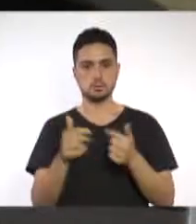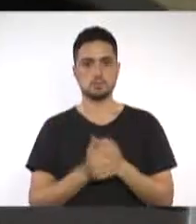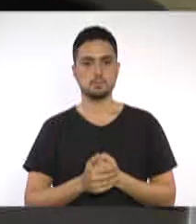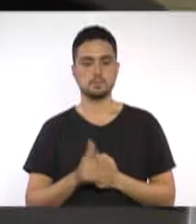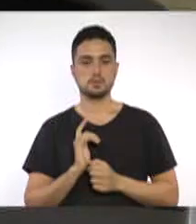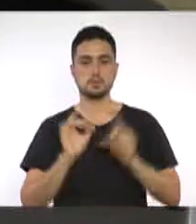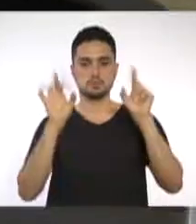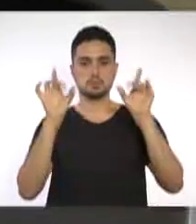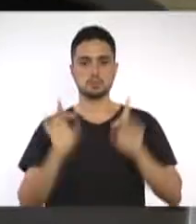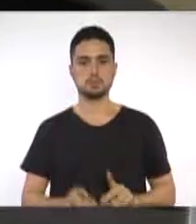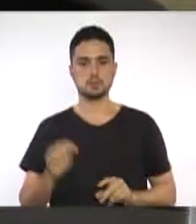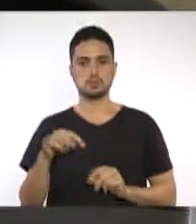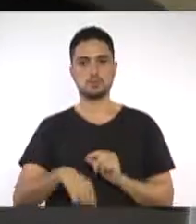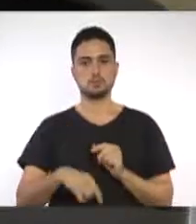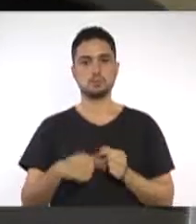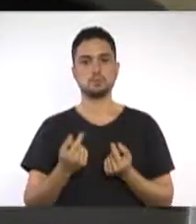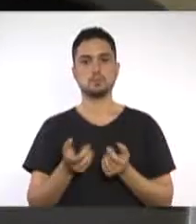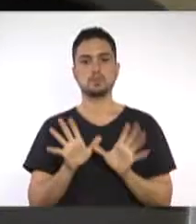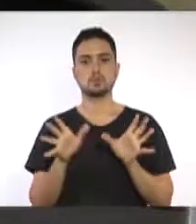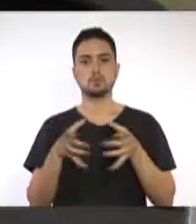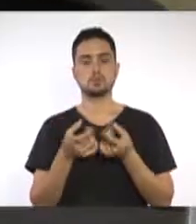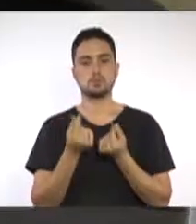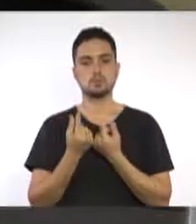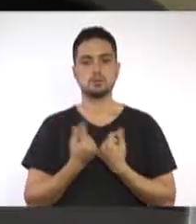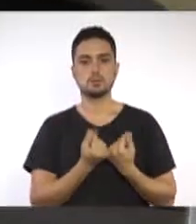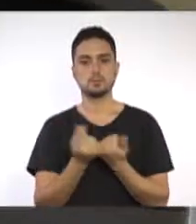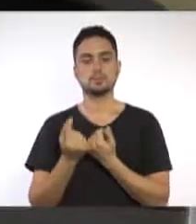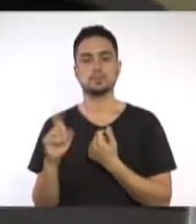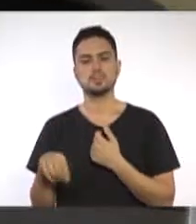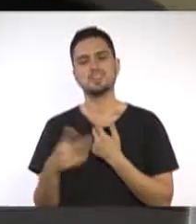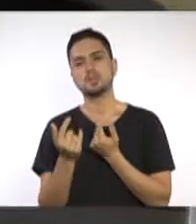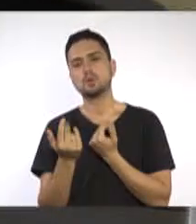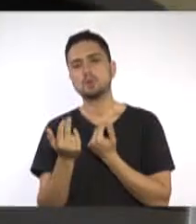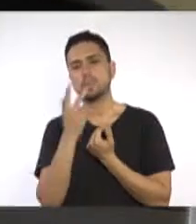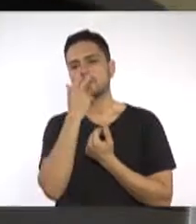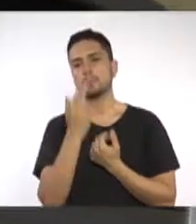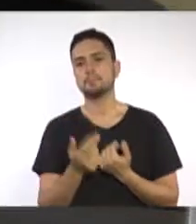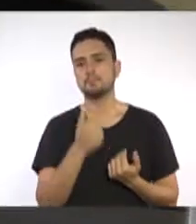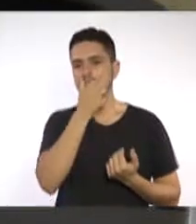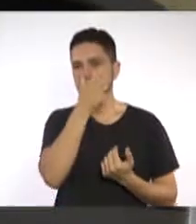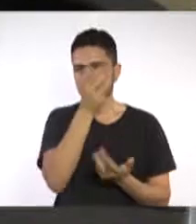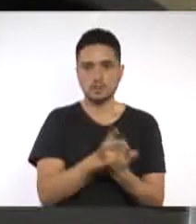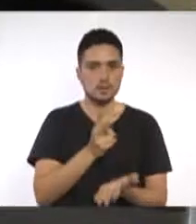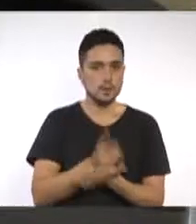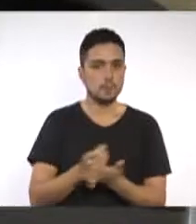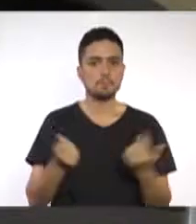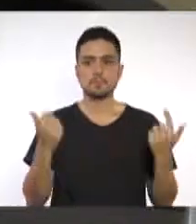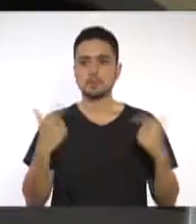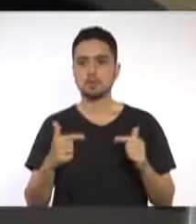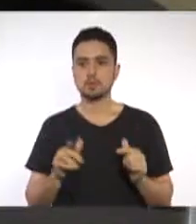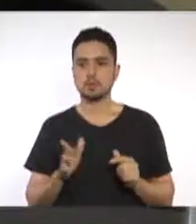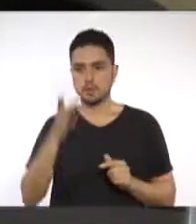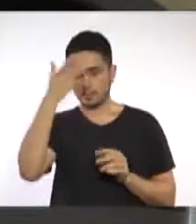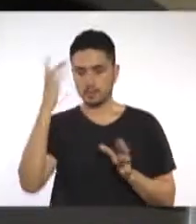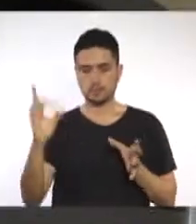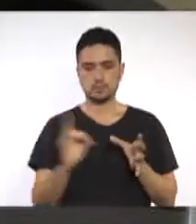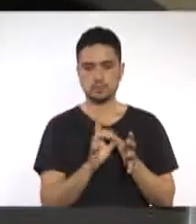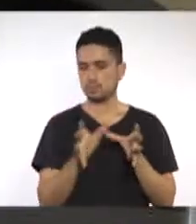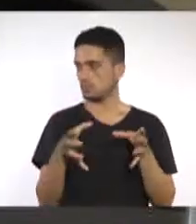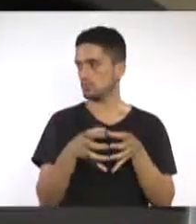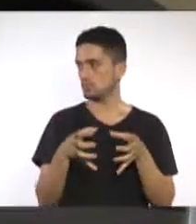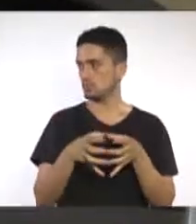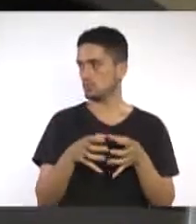da Comissão de Tributação, ela se assemelha toda vez que não há um membro de uma comissão permanente que